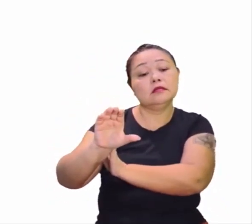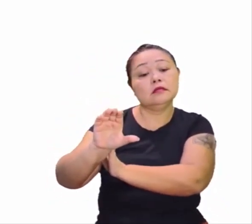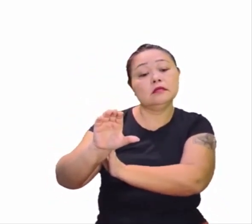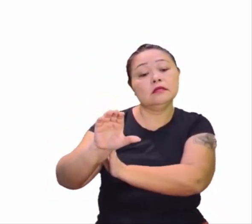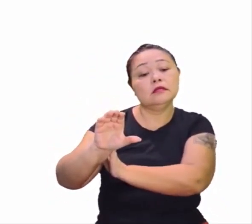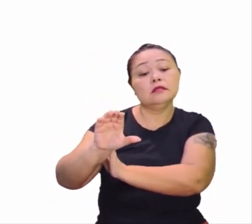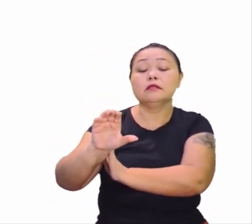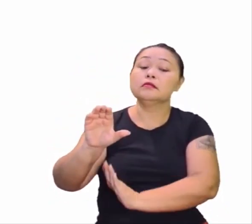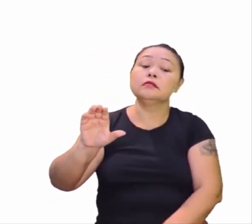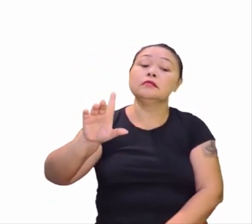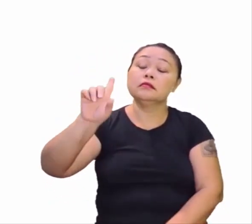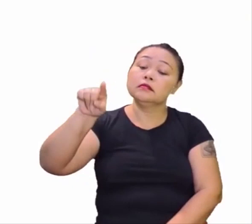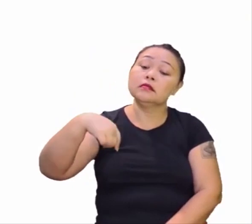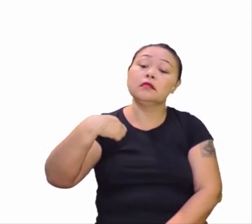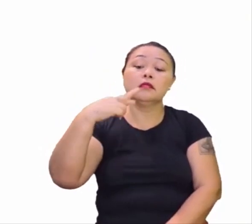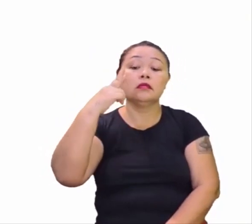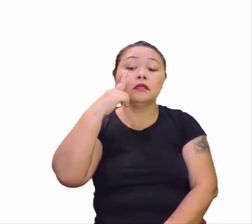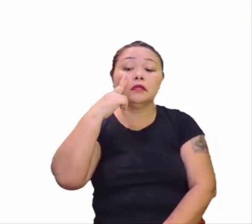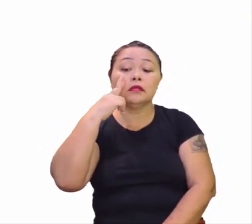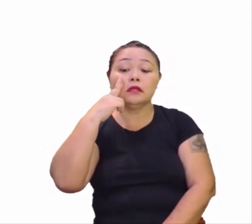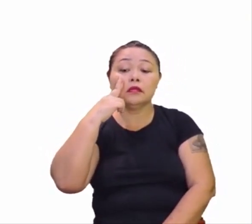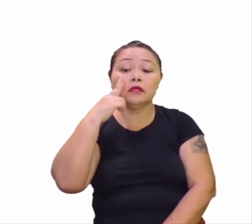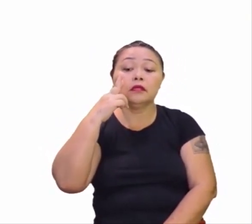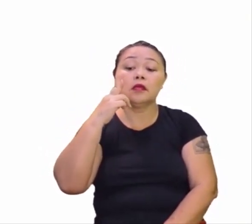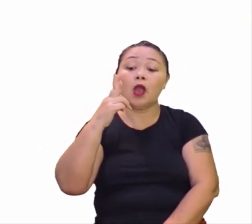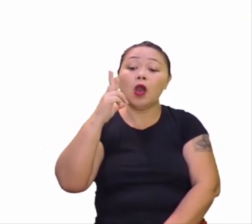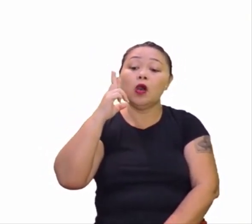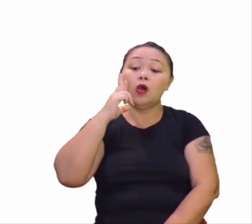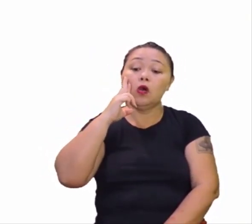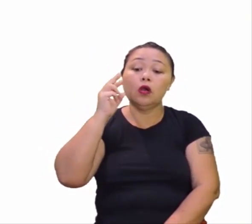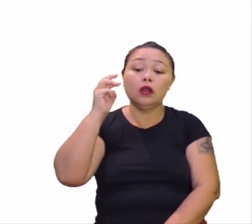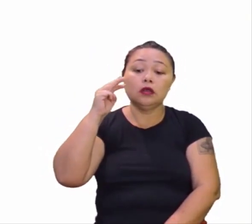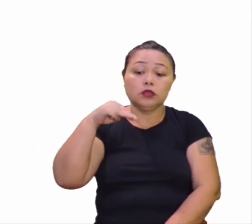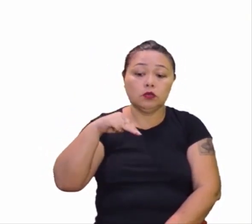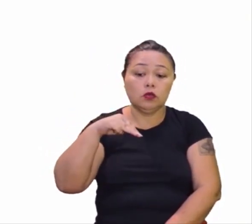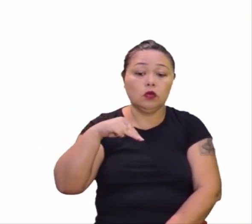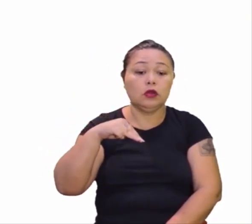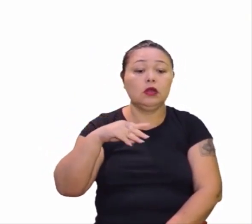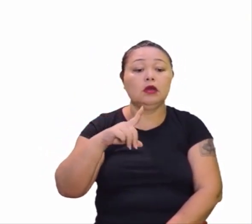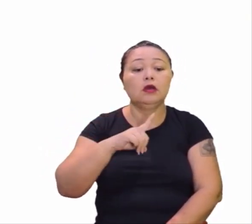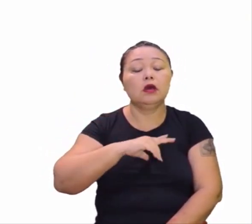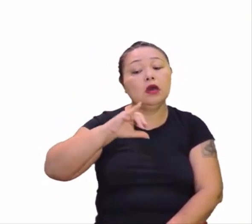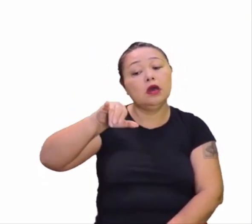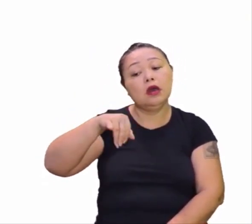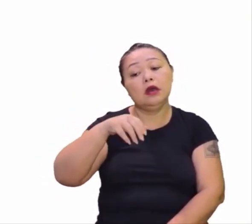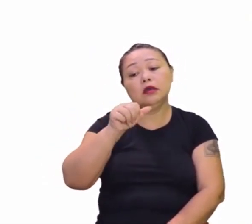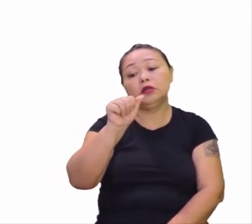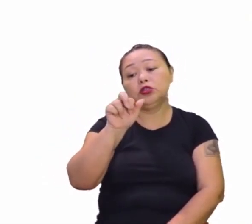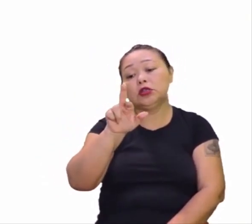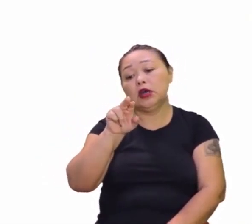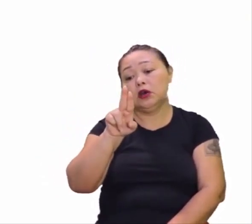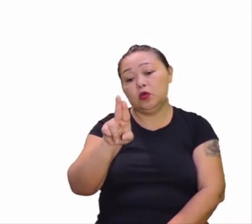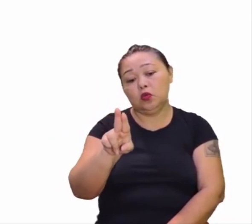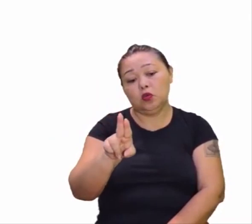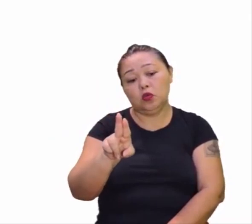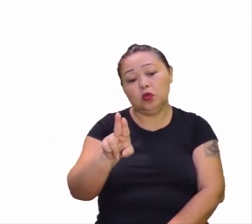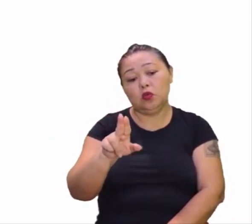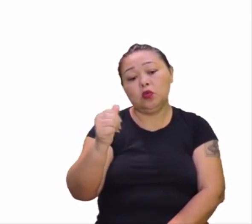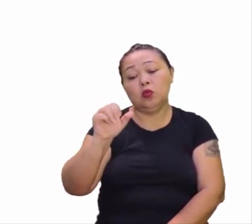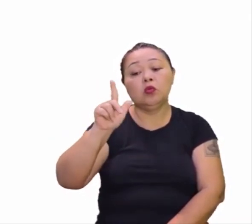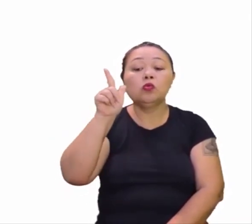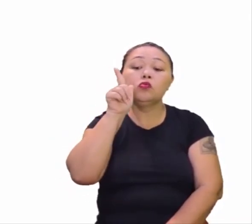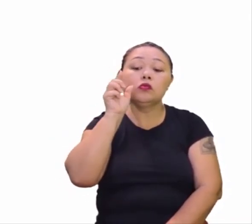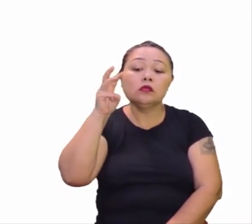Cacoal. Depois, Rolim de Moura. Sétimo lugar, Jaru.